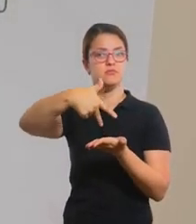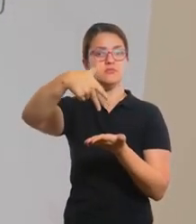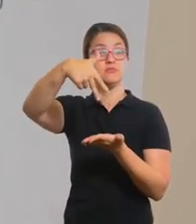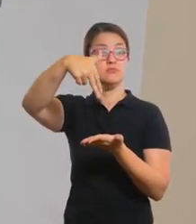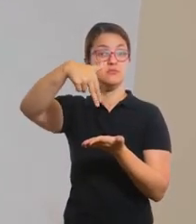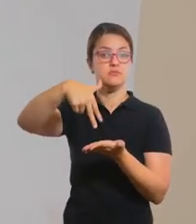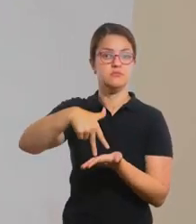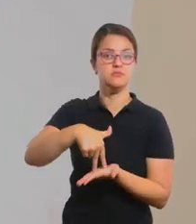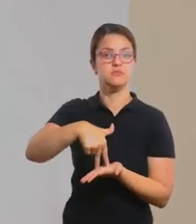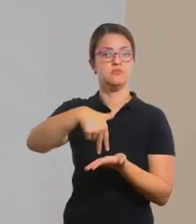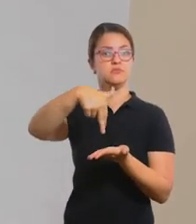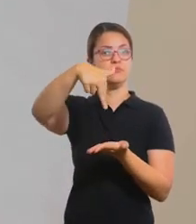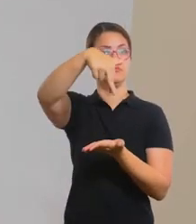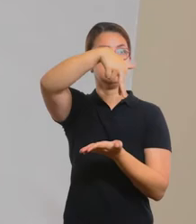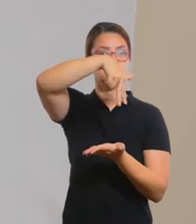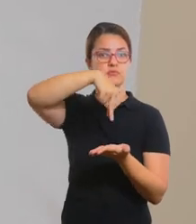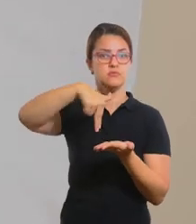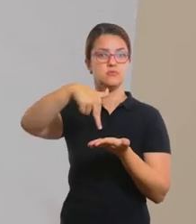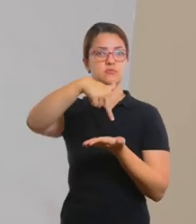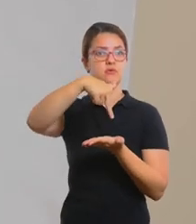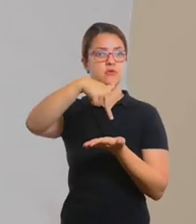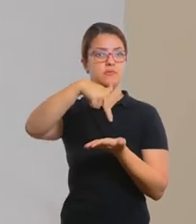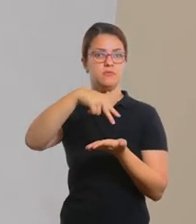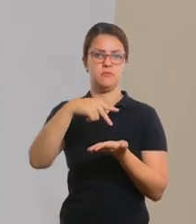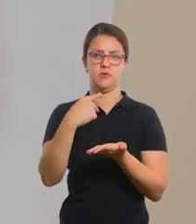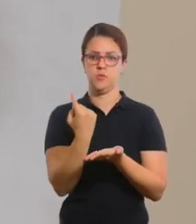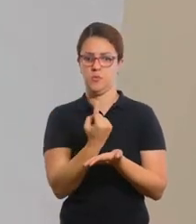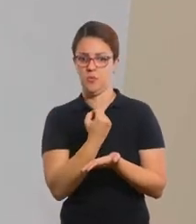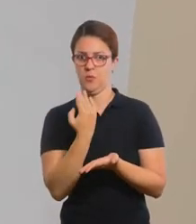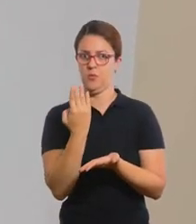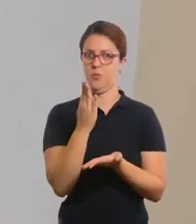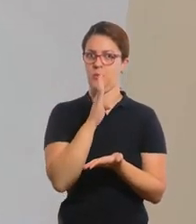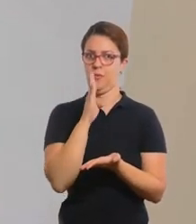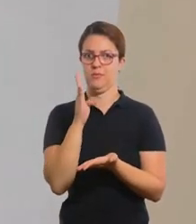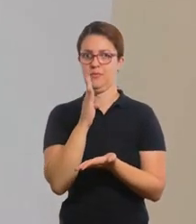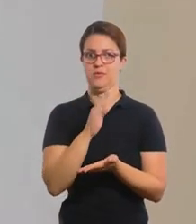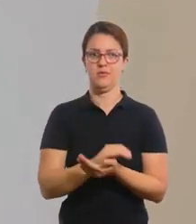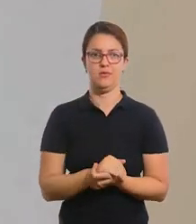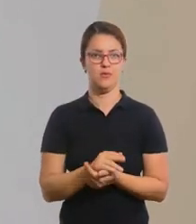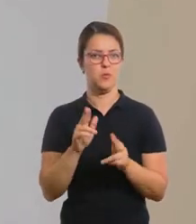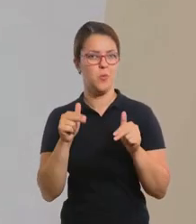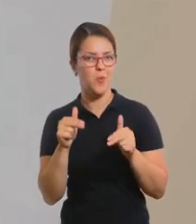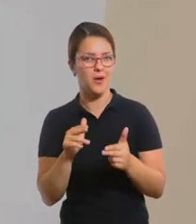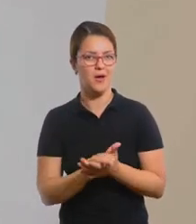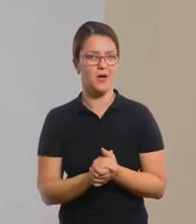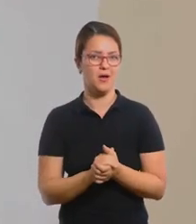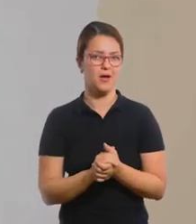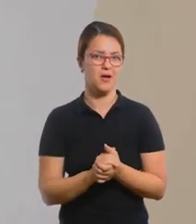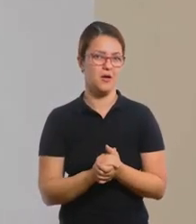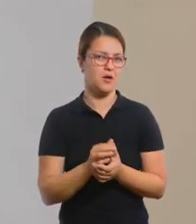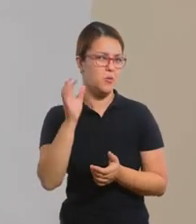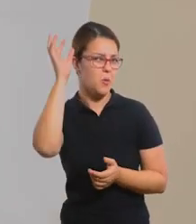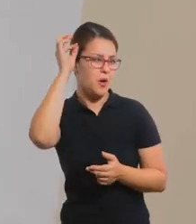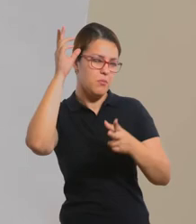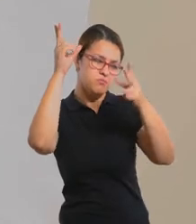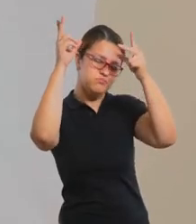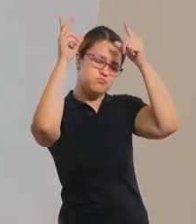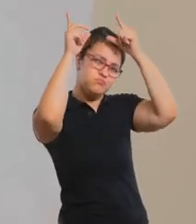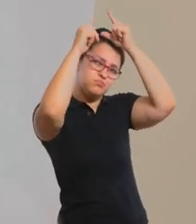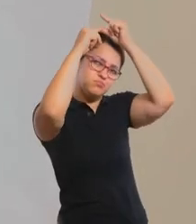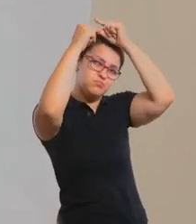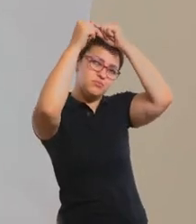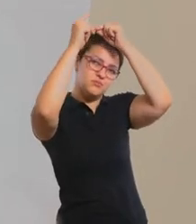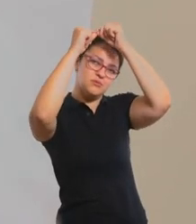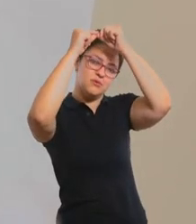os bracinhos para o ar. E não fica tonta, nem sai do lugar. Põe no cabelo uma estrela e um